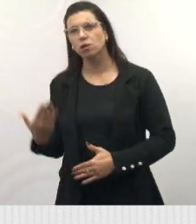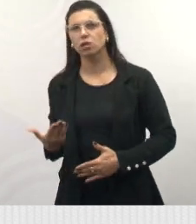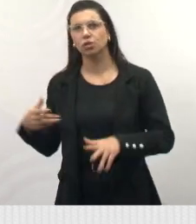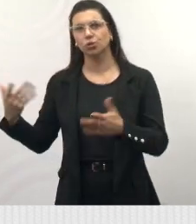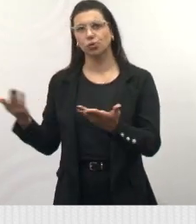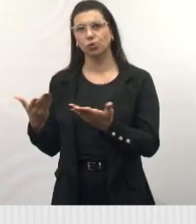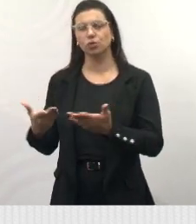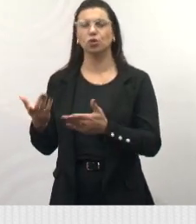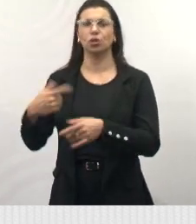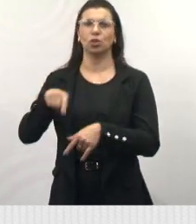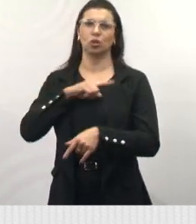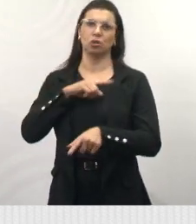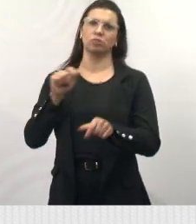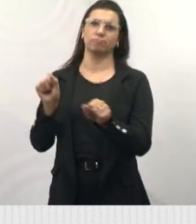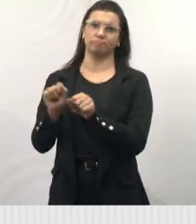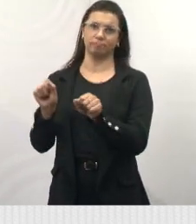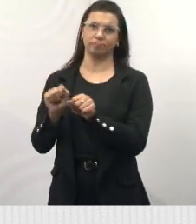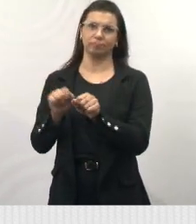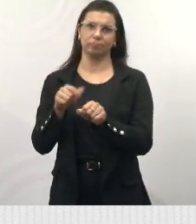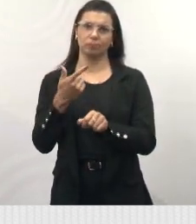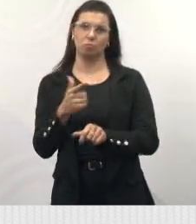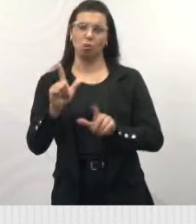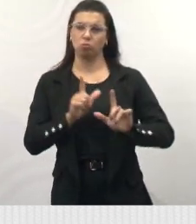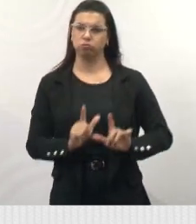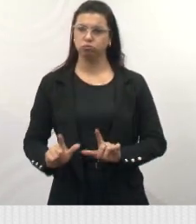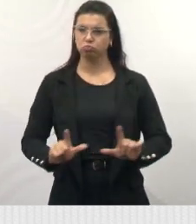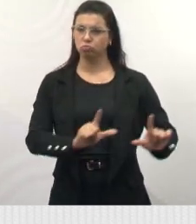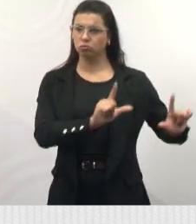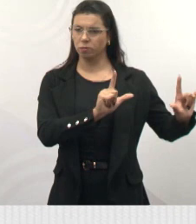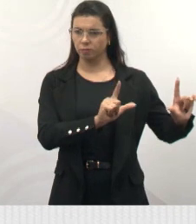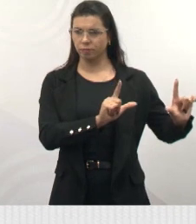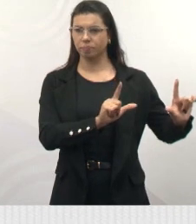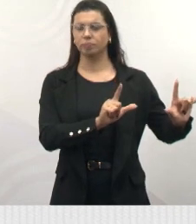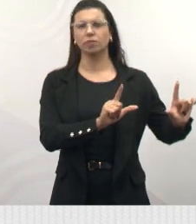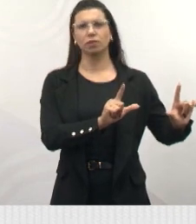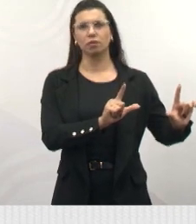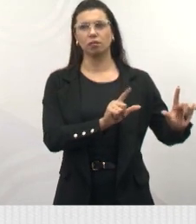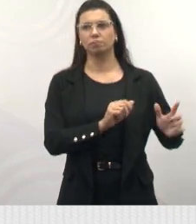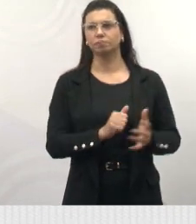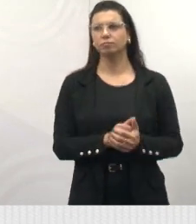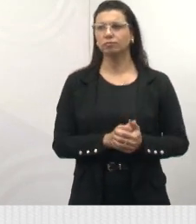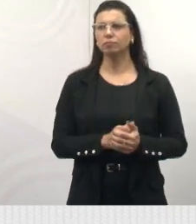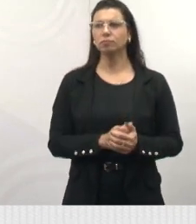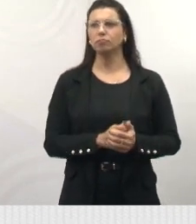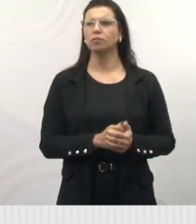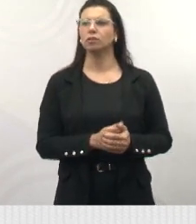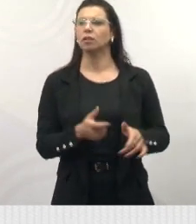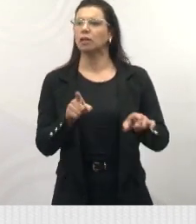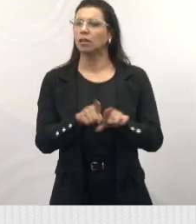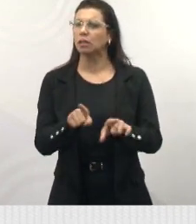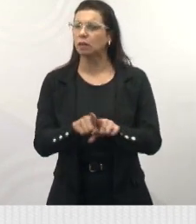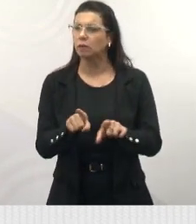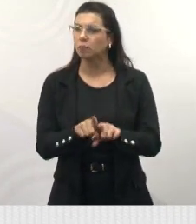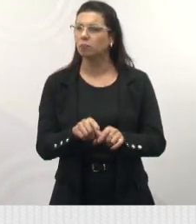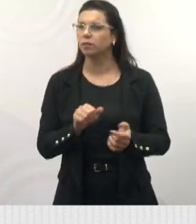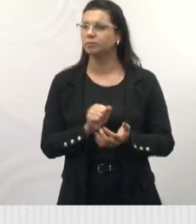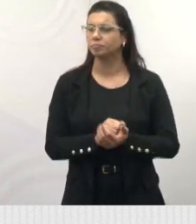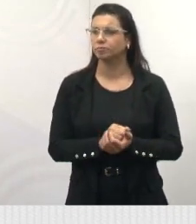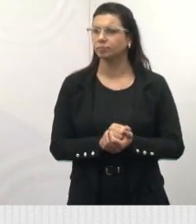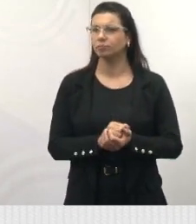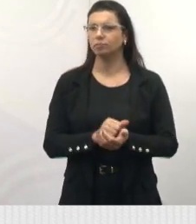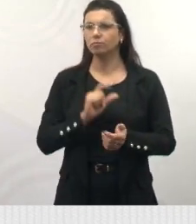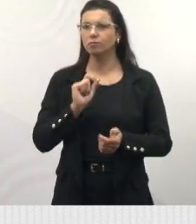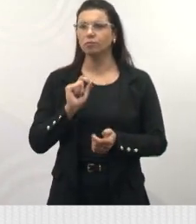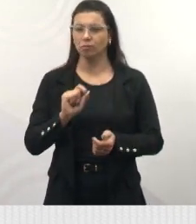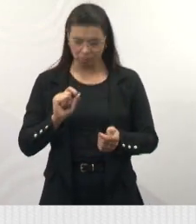fizemos. O próximo slide, por gentileza. Agora, uma prestação de conta, que é uma